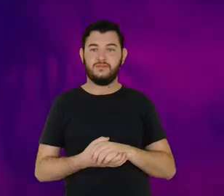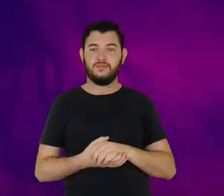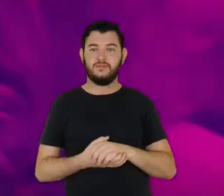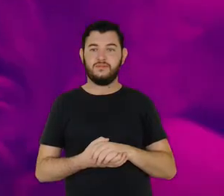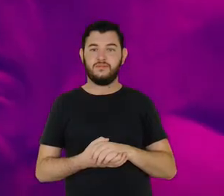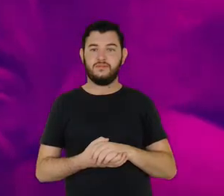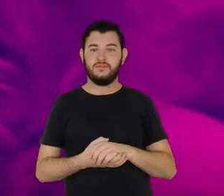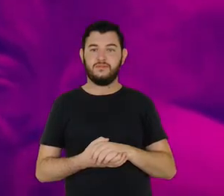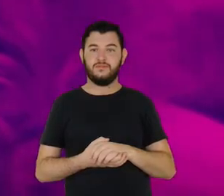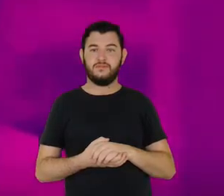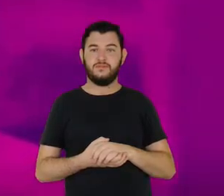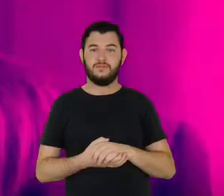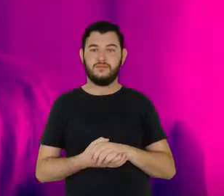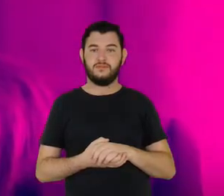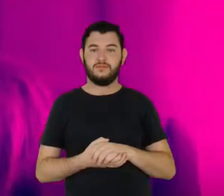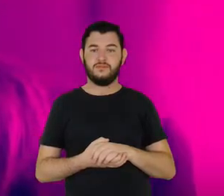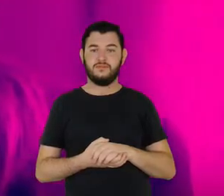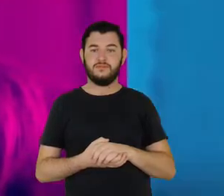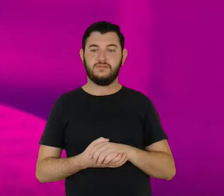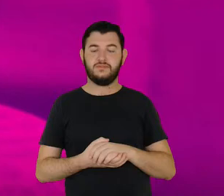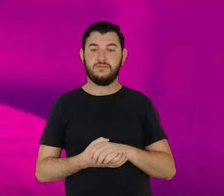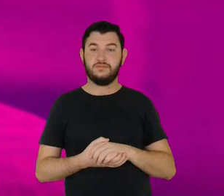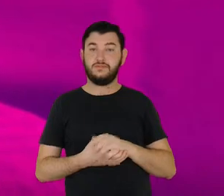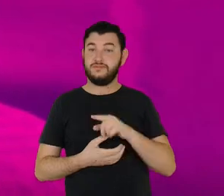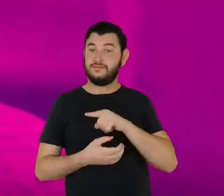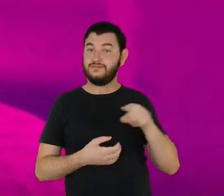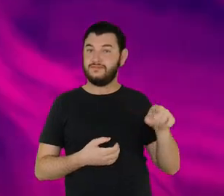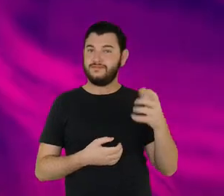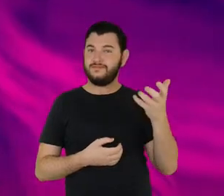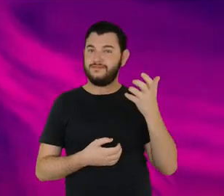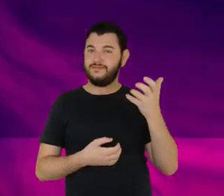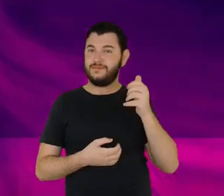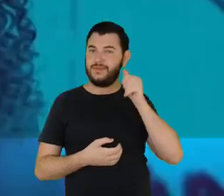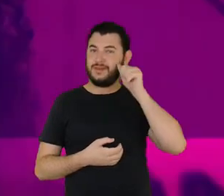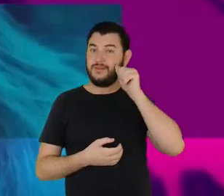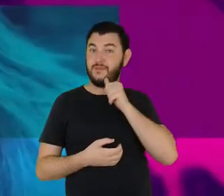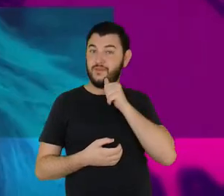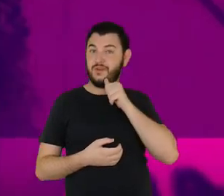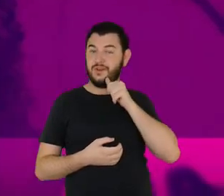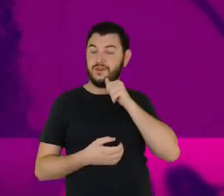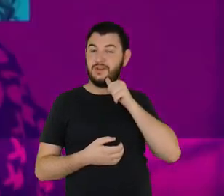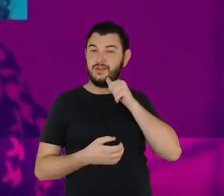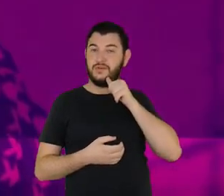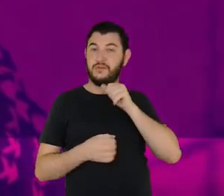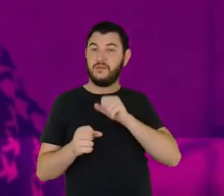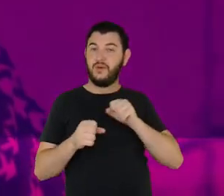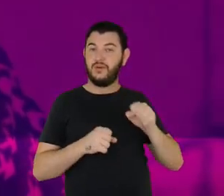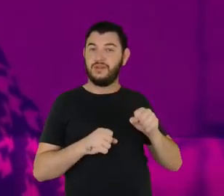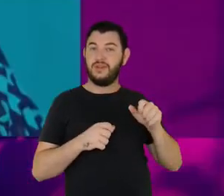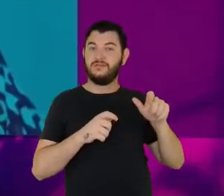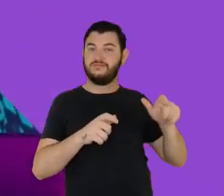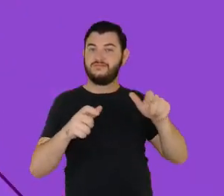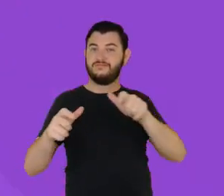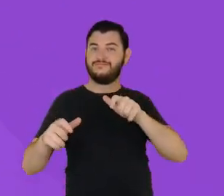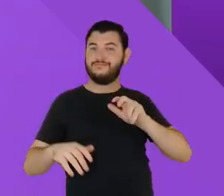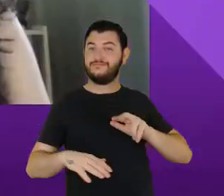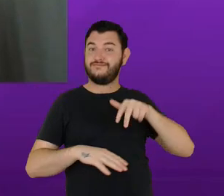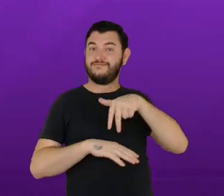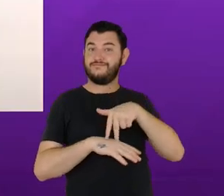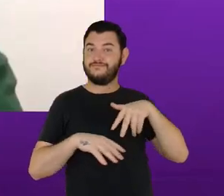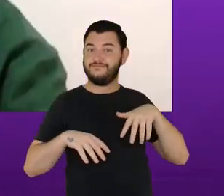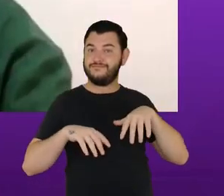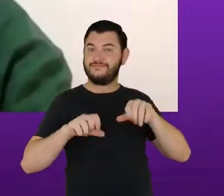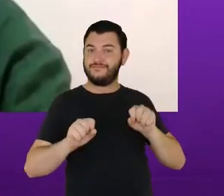Quer ver mais mulheres ocupando espaços de poder? Então se liga no Elas por Elas. O programa